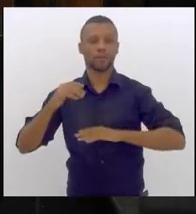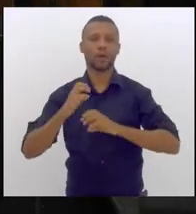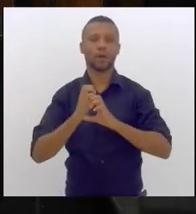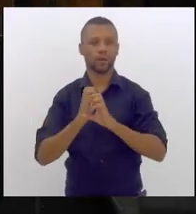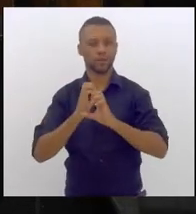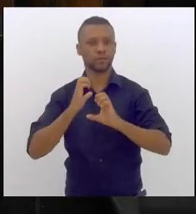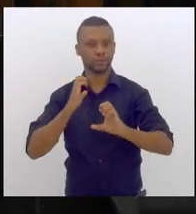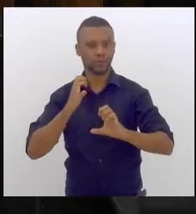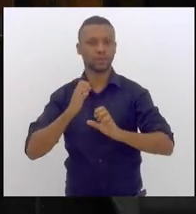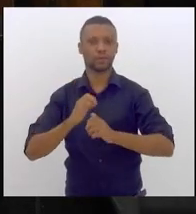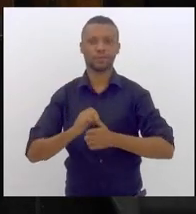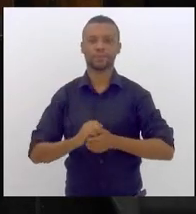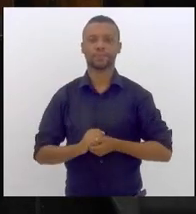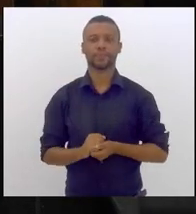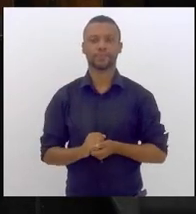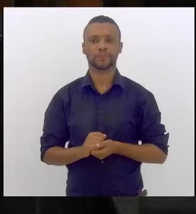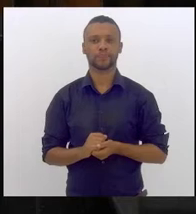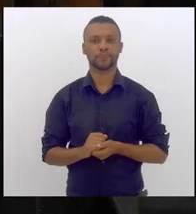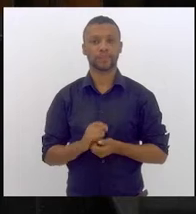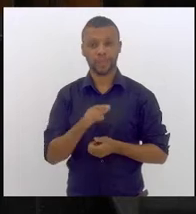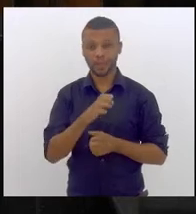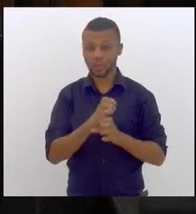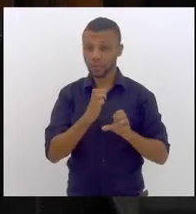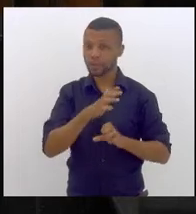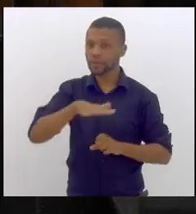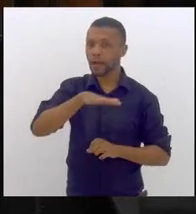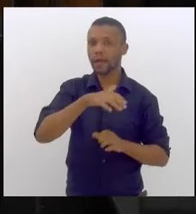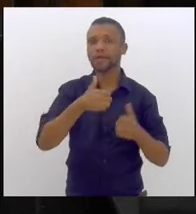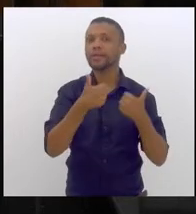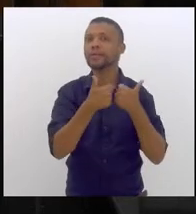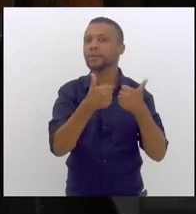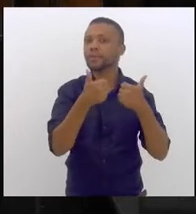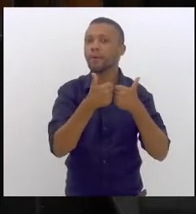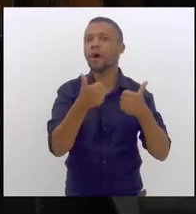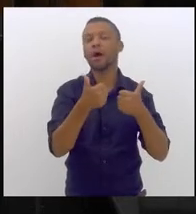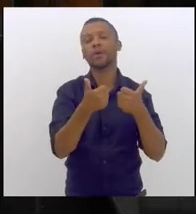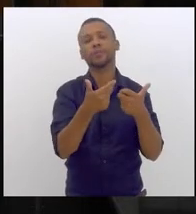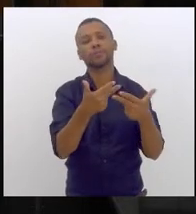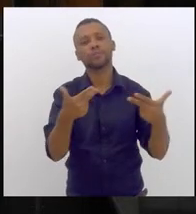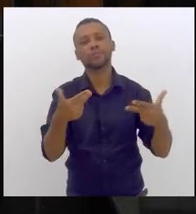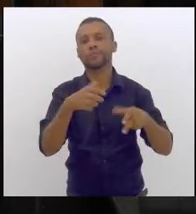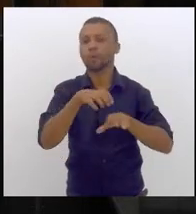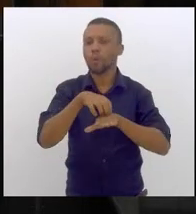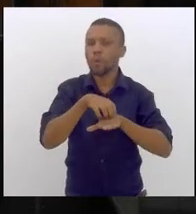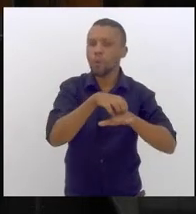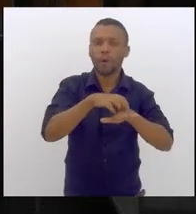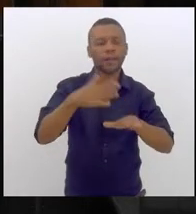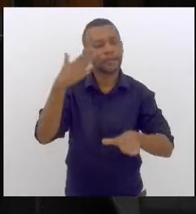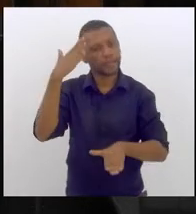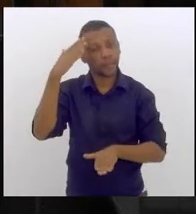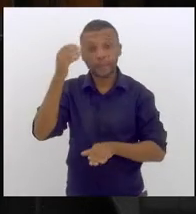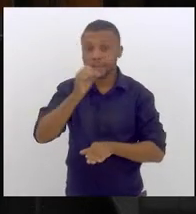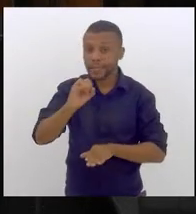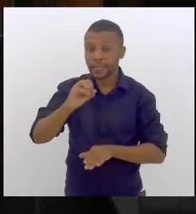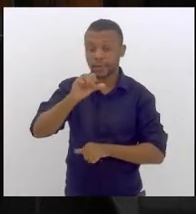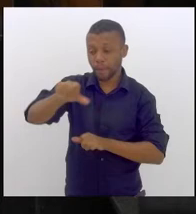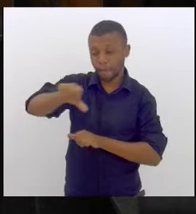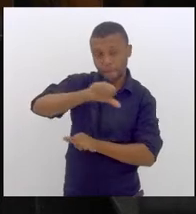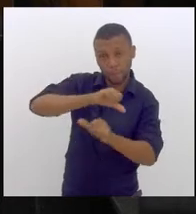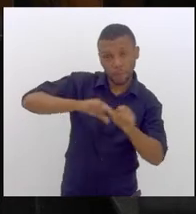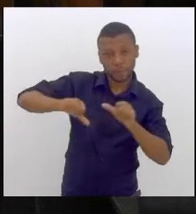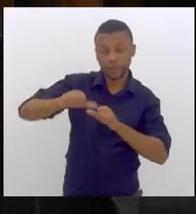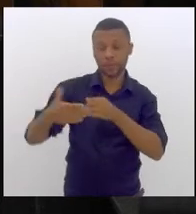é engenheiro, deputado Luiz Paulo, de transporte, e sabe que se a gente não mudar a nossa matriz de